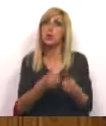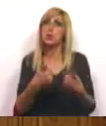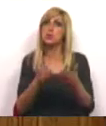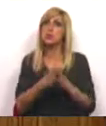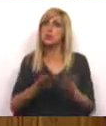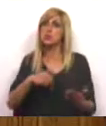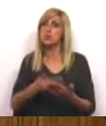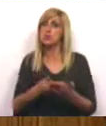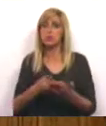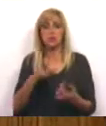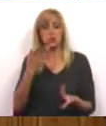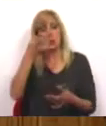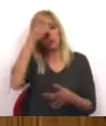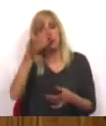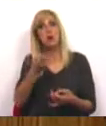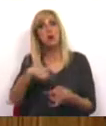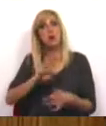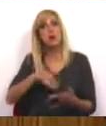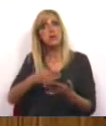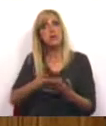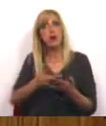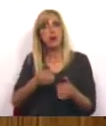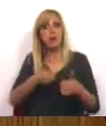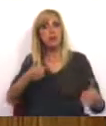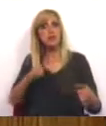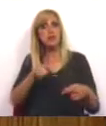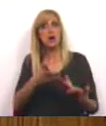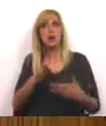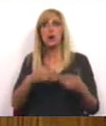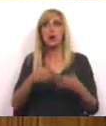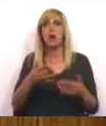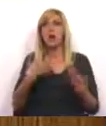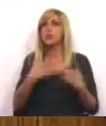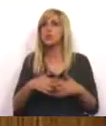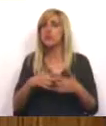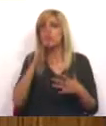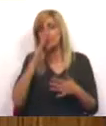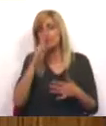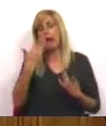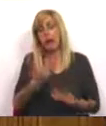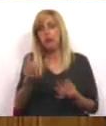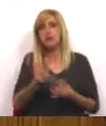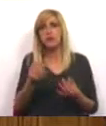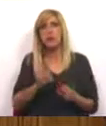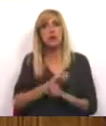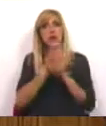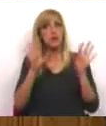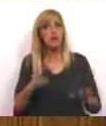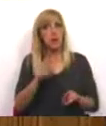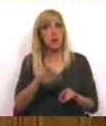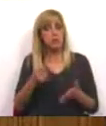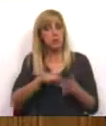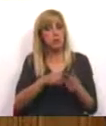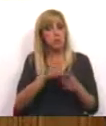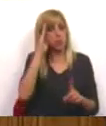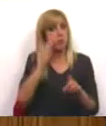as propostas que, a nosso ver, venham contribuir para afastar quaisquer dúvidas, se as houver, e de clarificar os seus